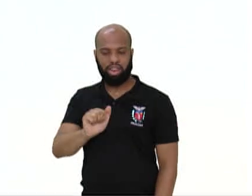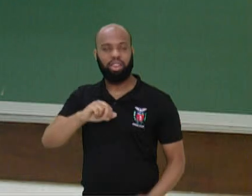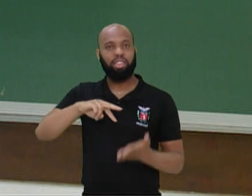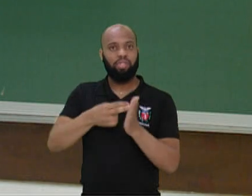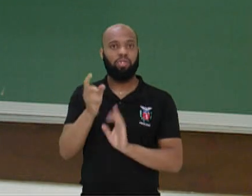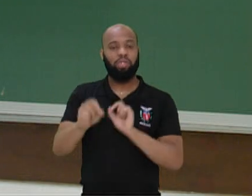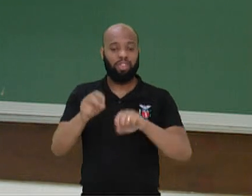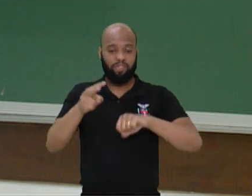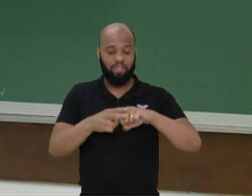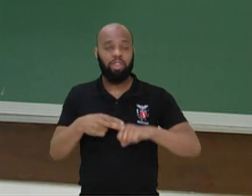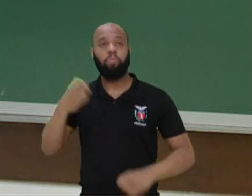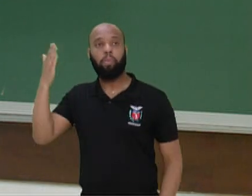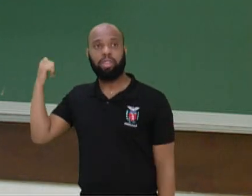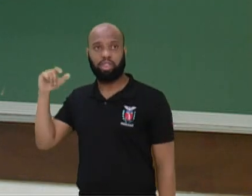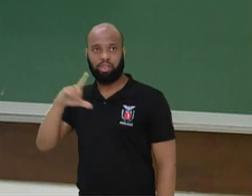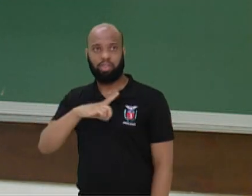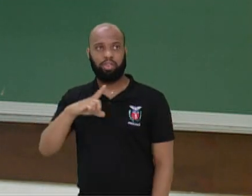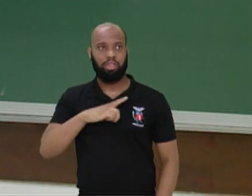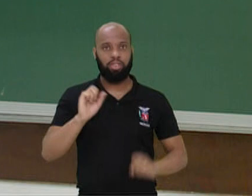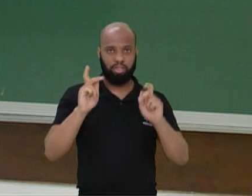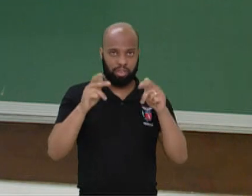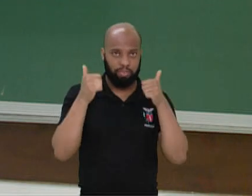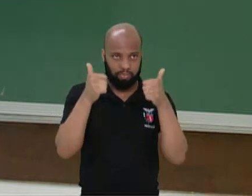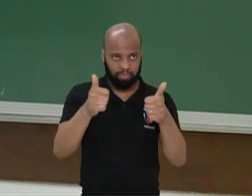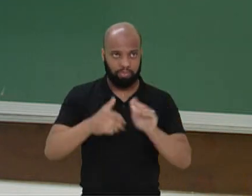um verbo que está no passado.